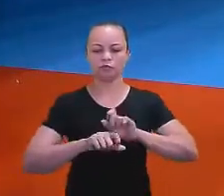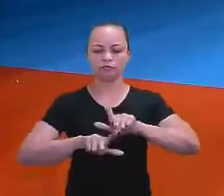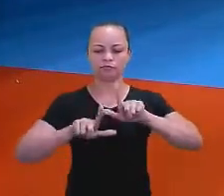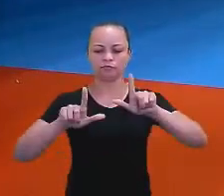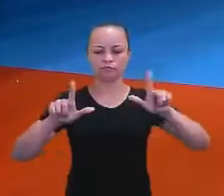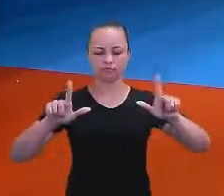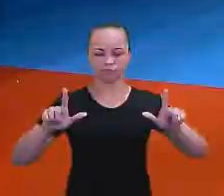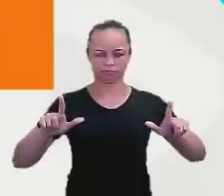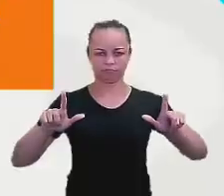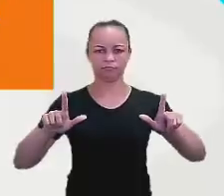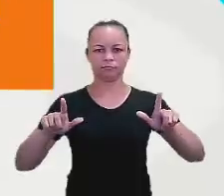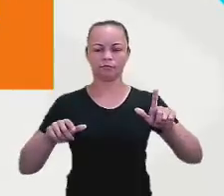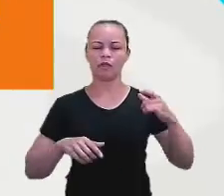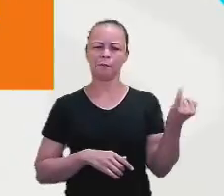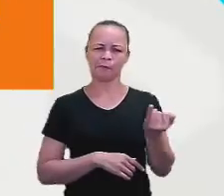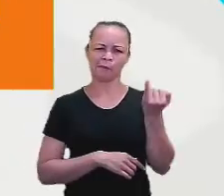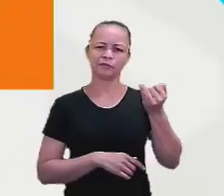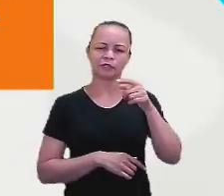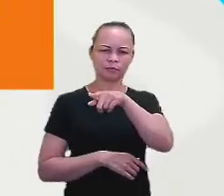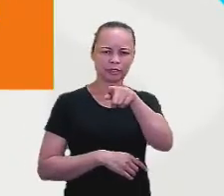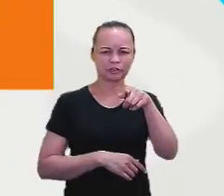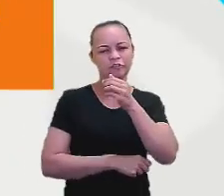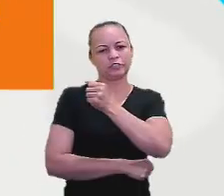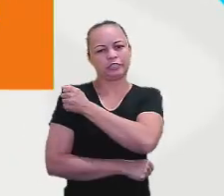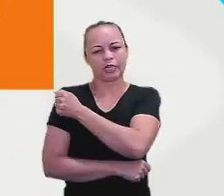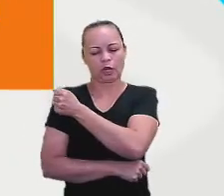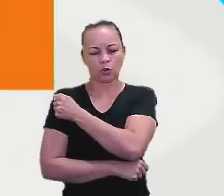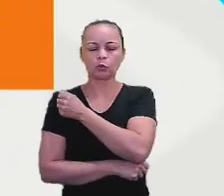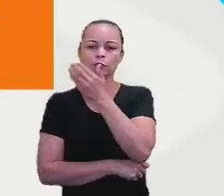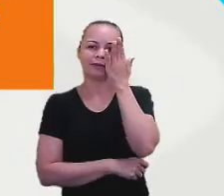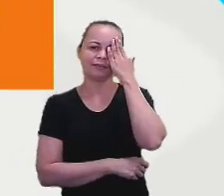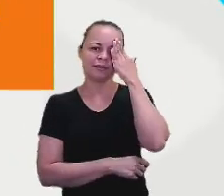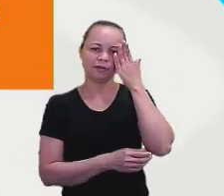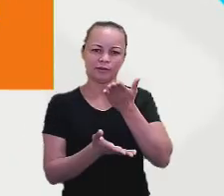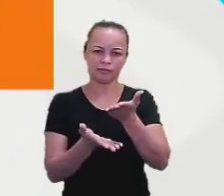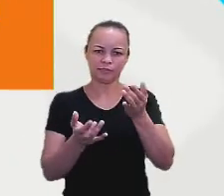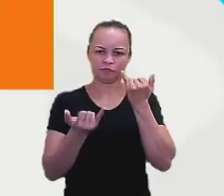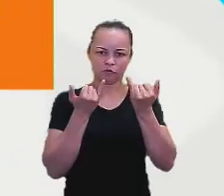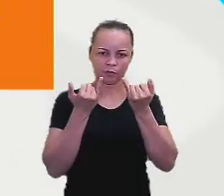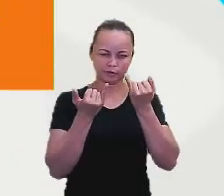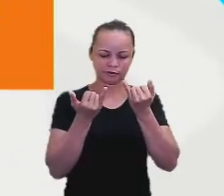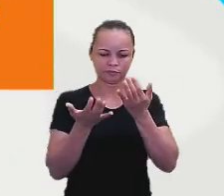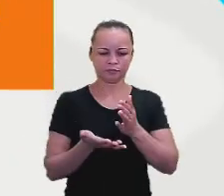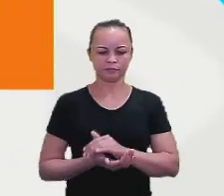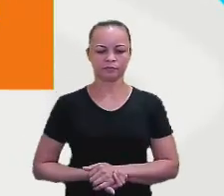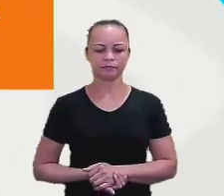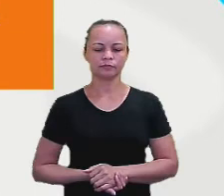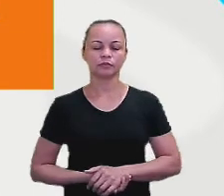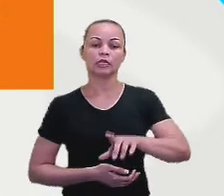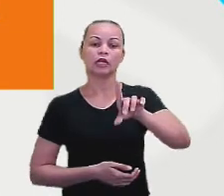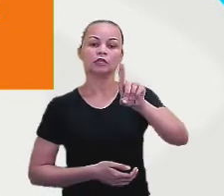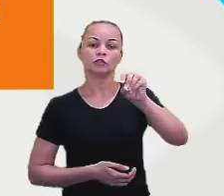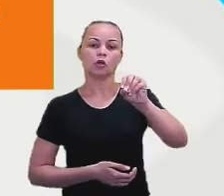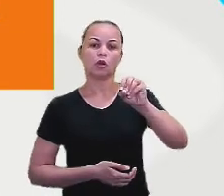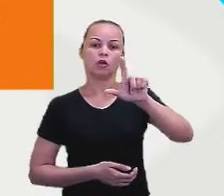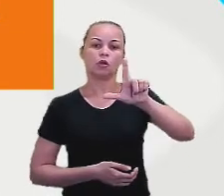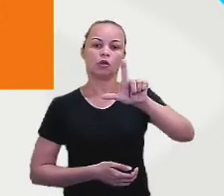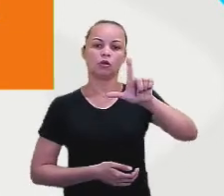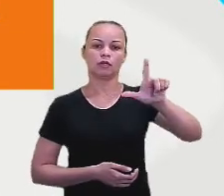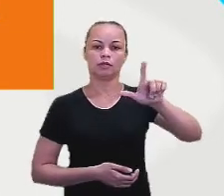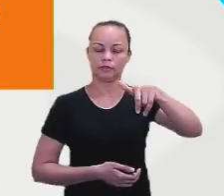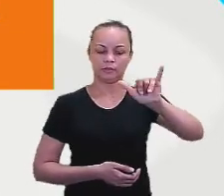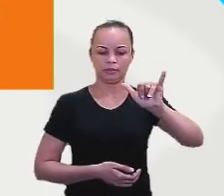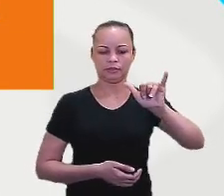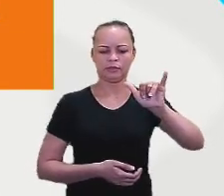essa imagem, porque eu acho que é importante o aluno se empoderar dessa informação. Dolly, telômeros, clonagem